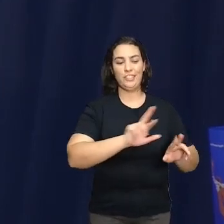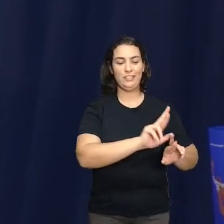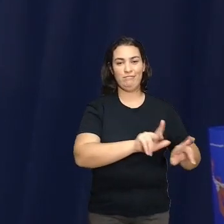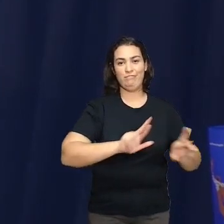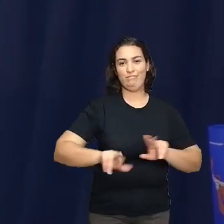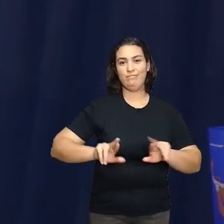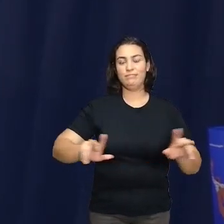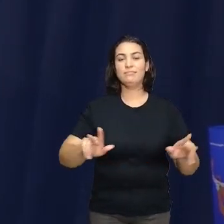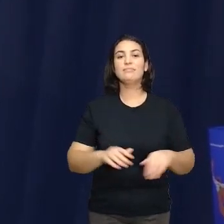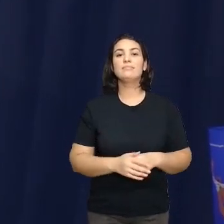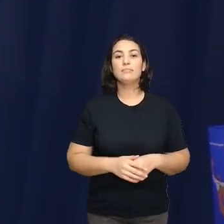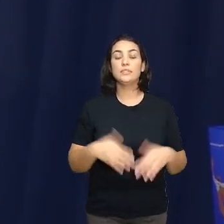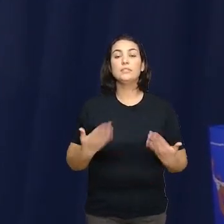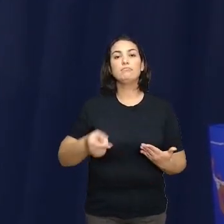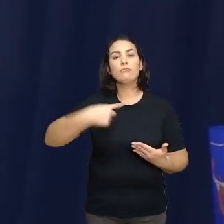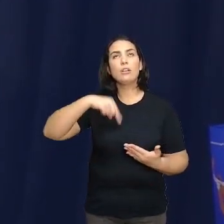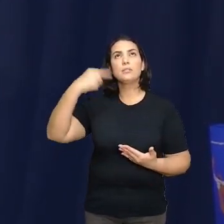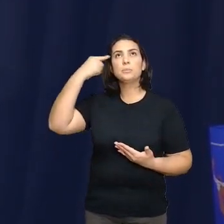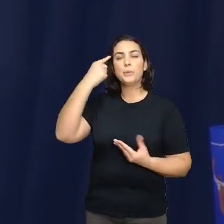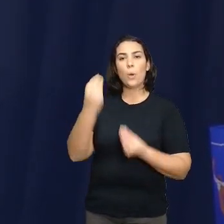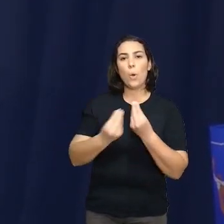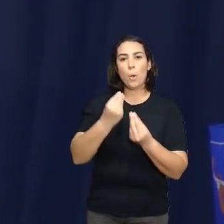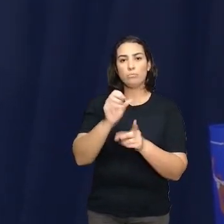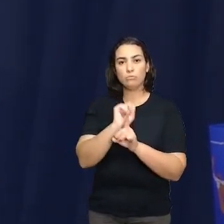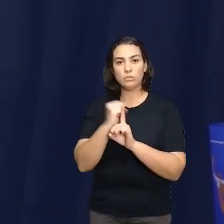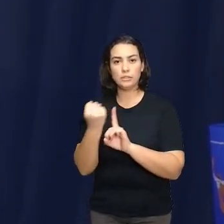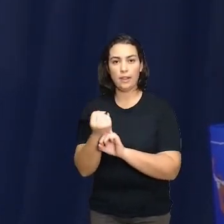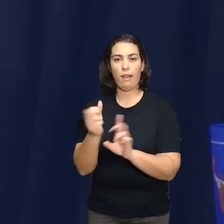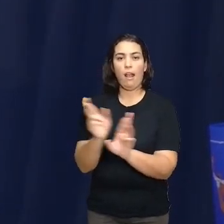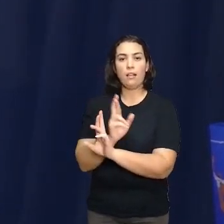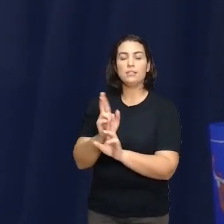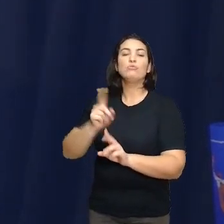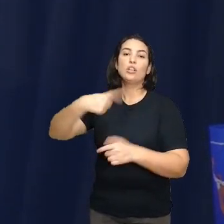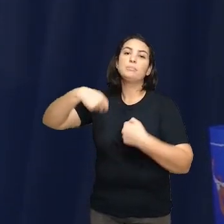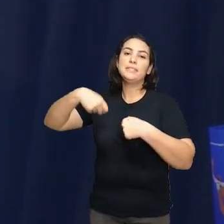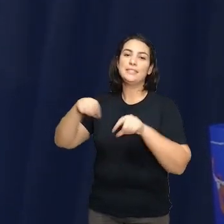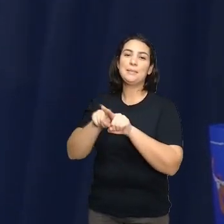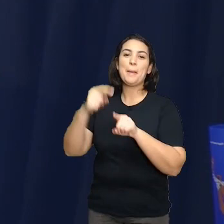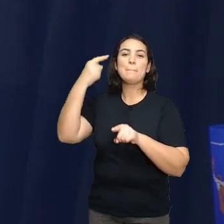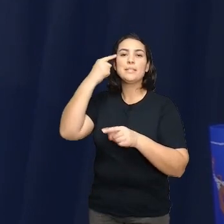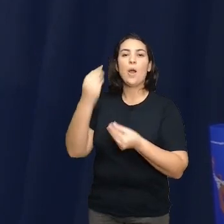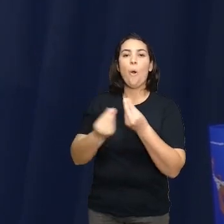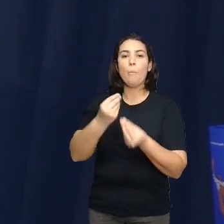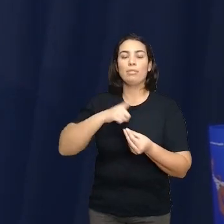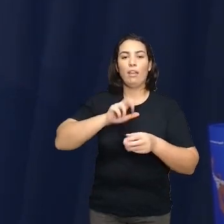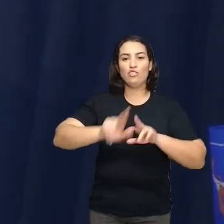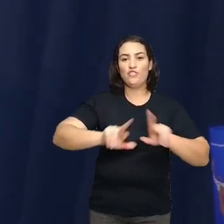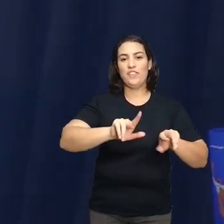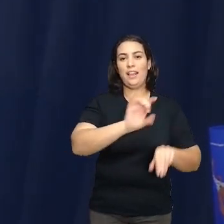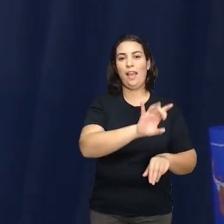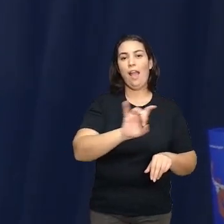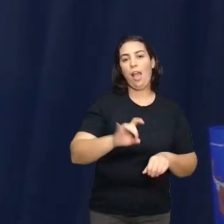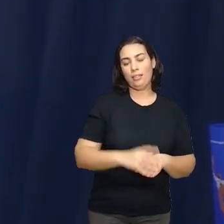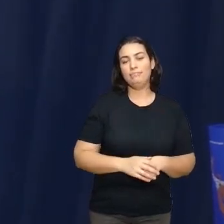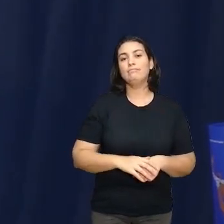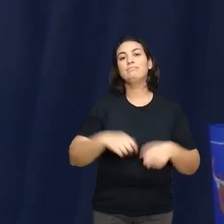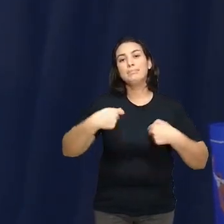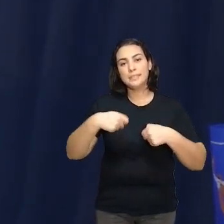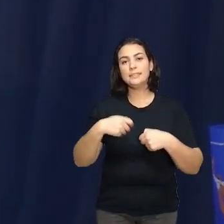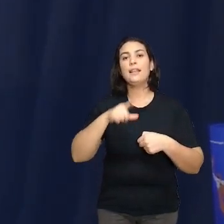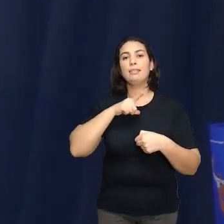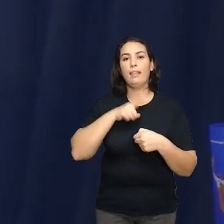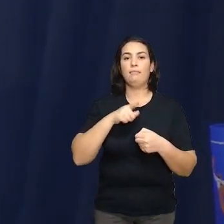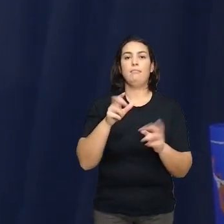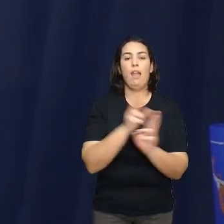em questões sociais, a gente precisa considerar isso. Então, a gente precisa considerar, envolver os atores que já estão